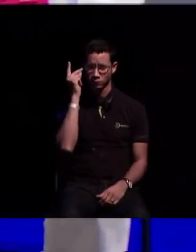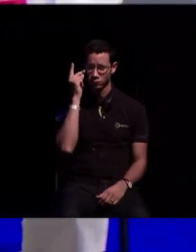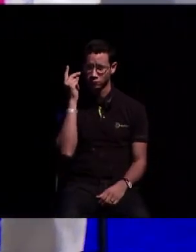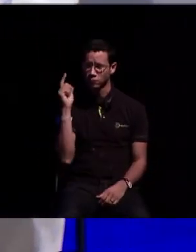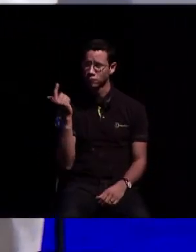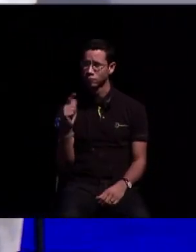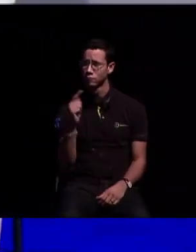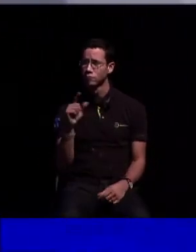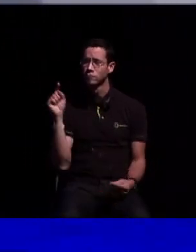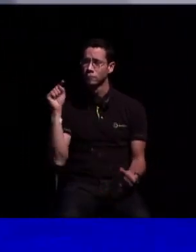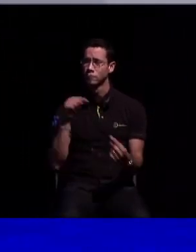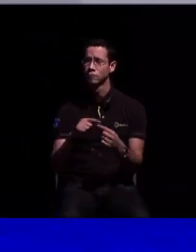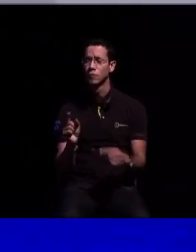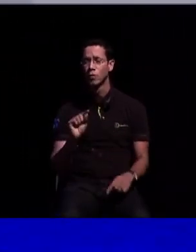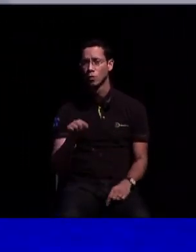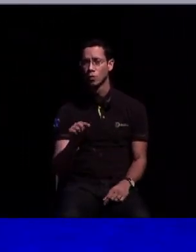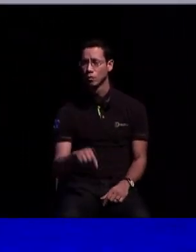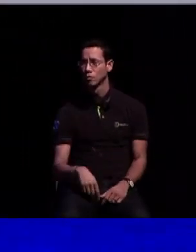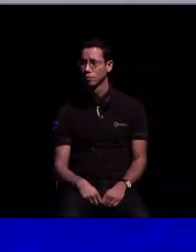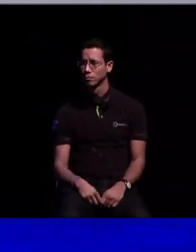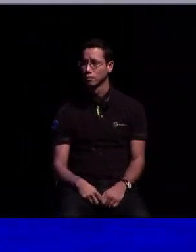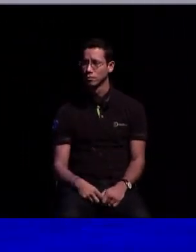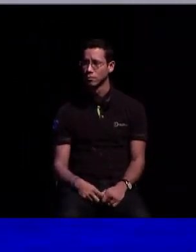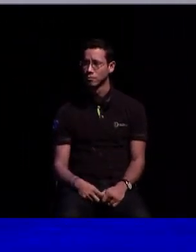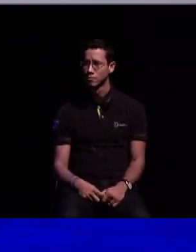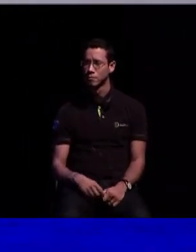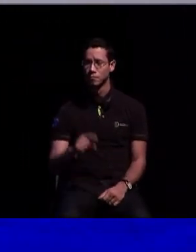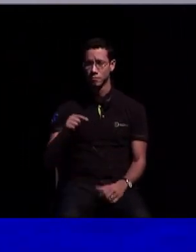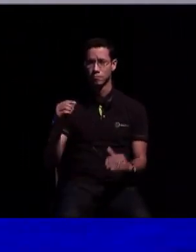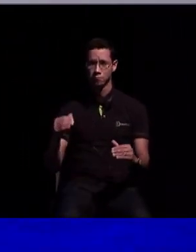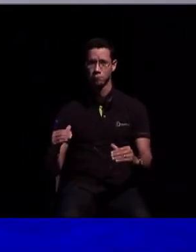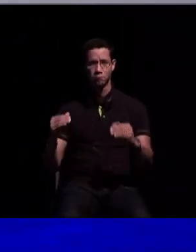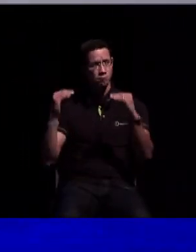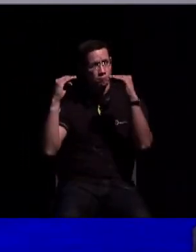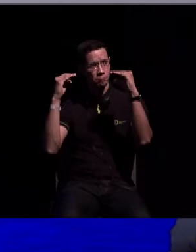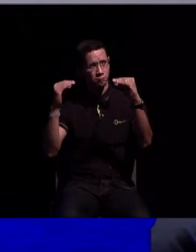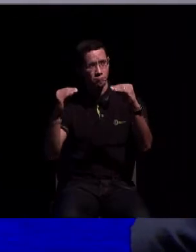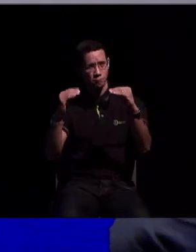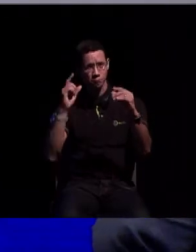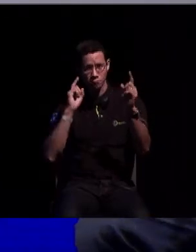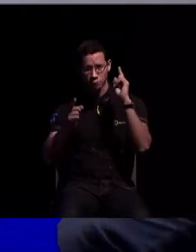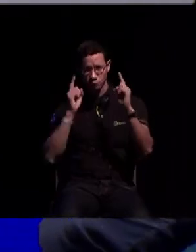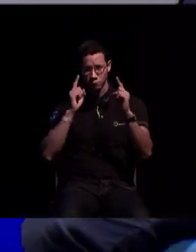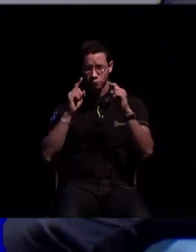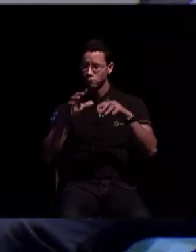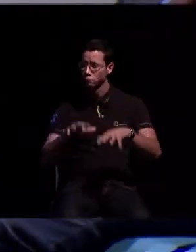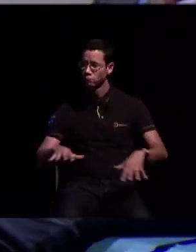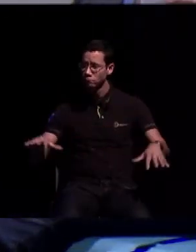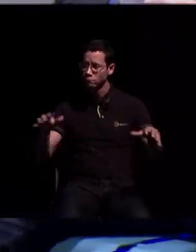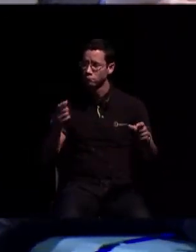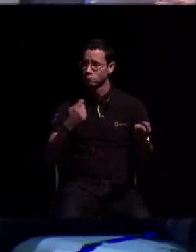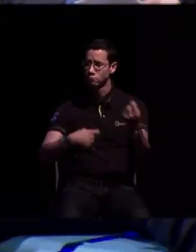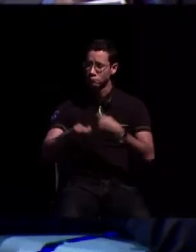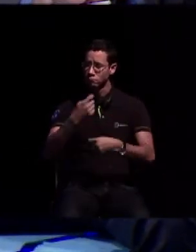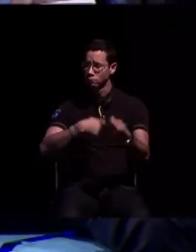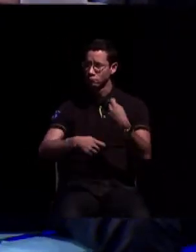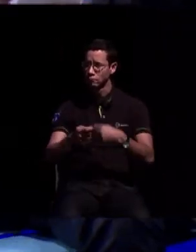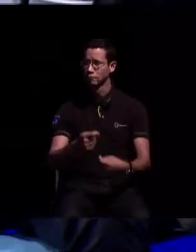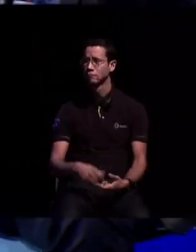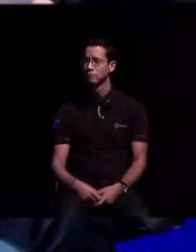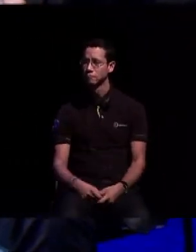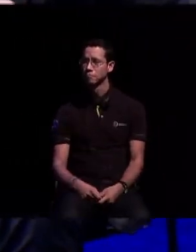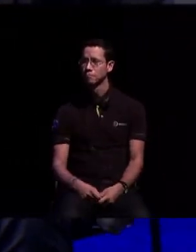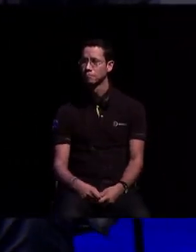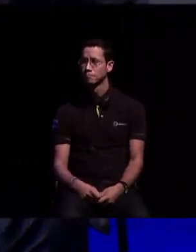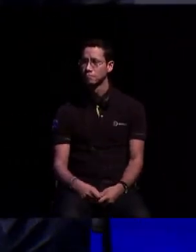tem a ver com a relação de São Paulo como tal. É a elite de São Paulo que domina o mercado, né? E sempre